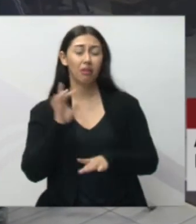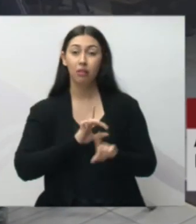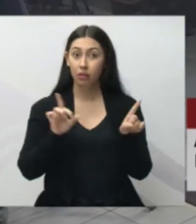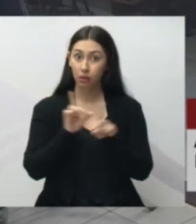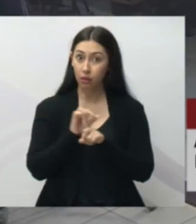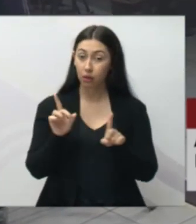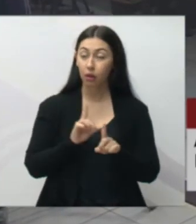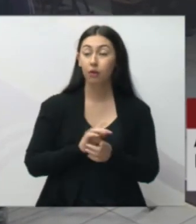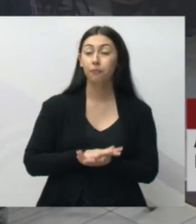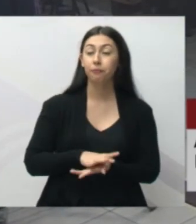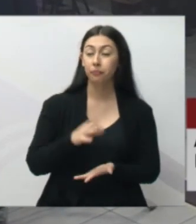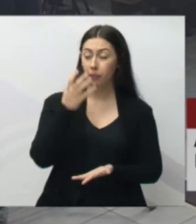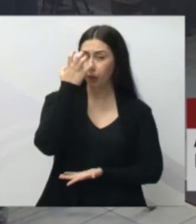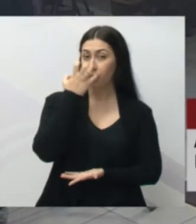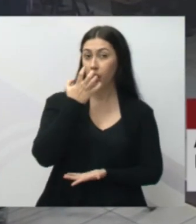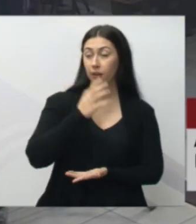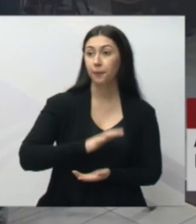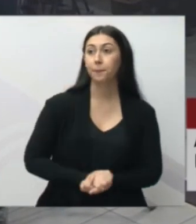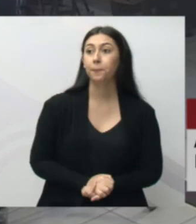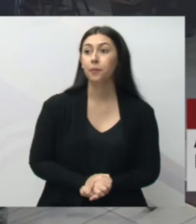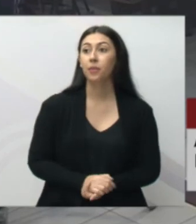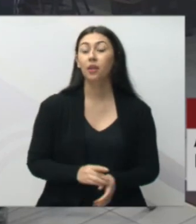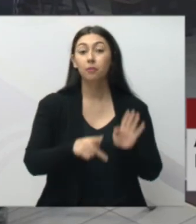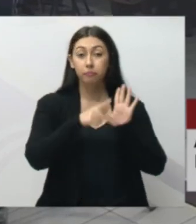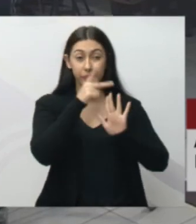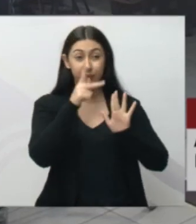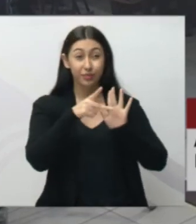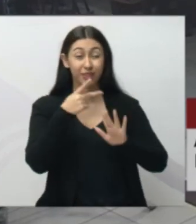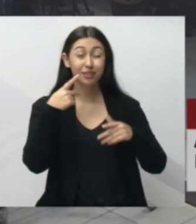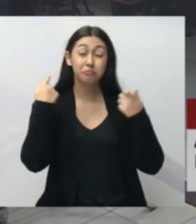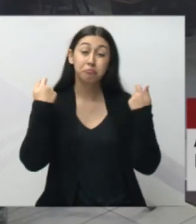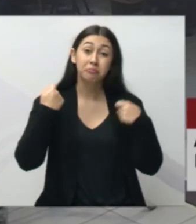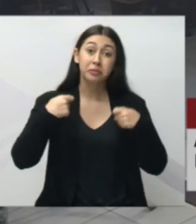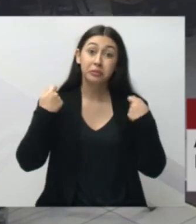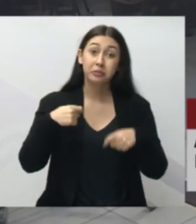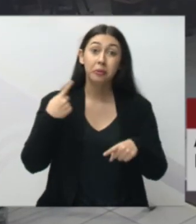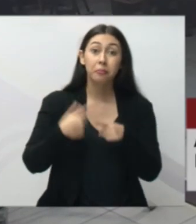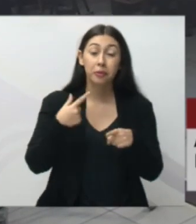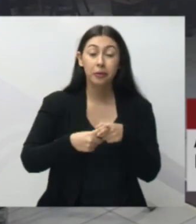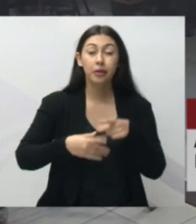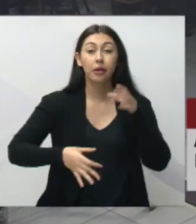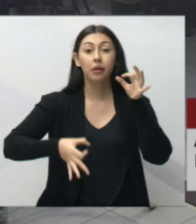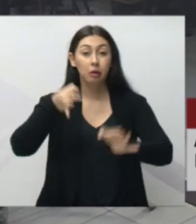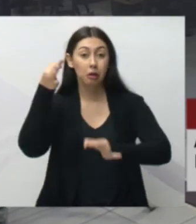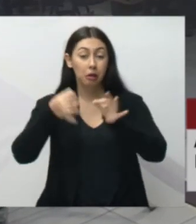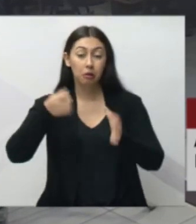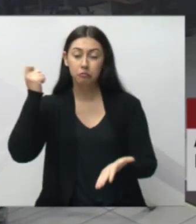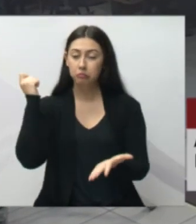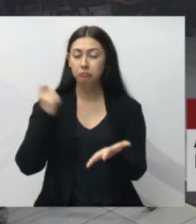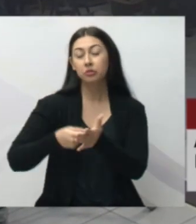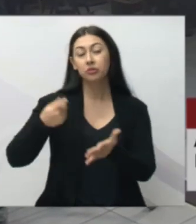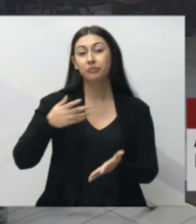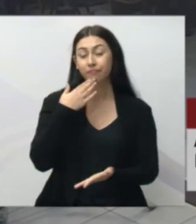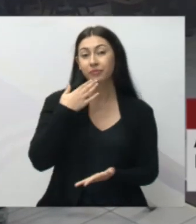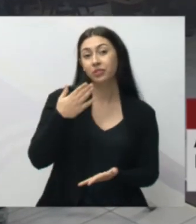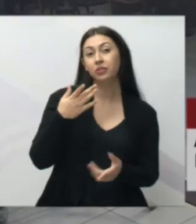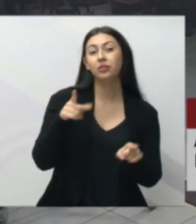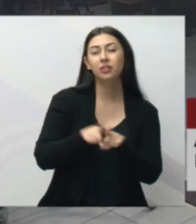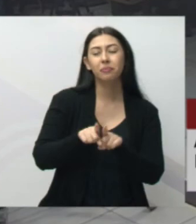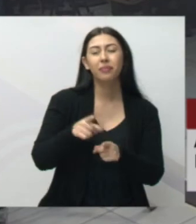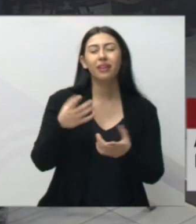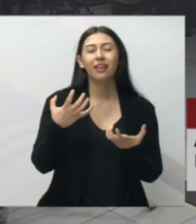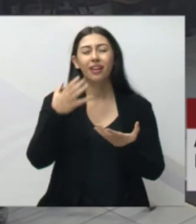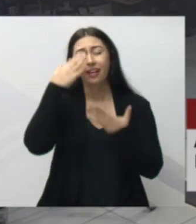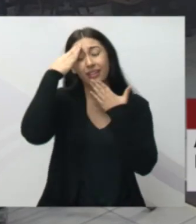foi feito devido ao apontamento do Tribunal de Contas e realmente eu gostaria também de agradecer todos os assessores que já passaram no gabinete